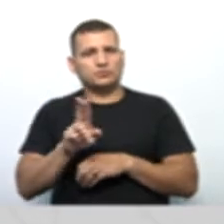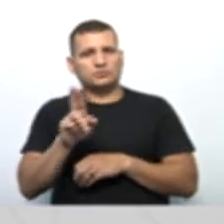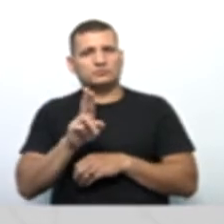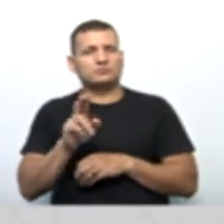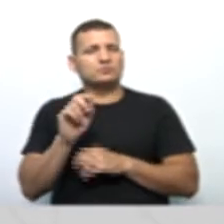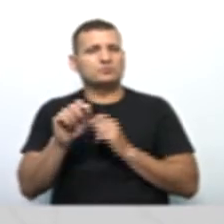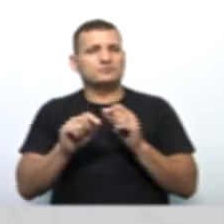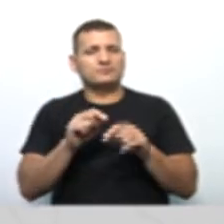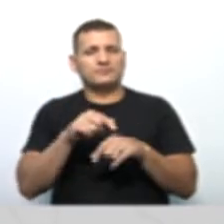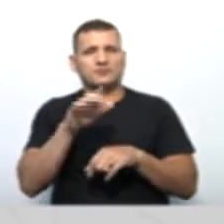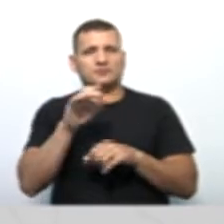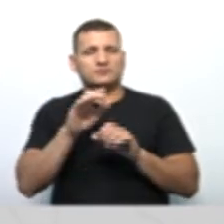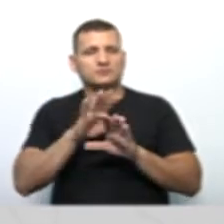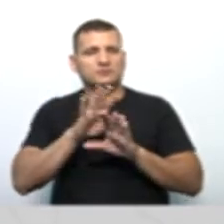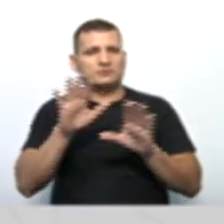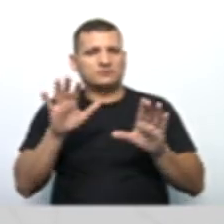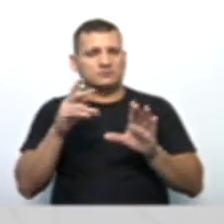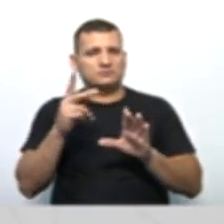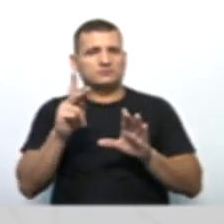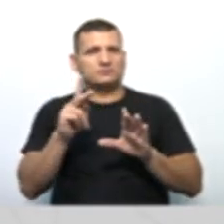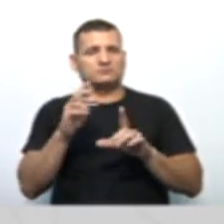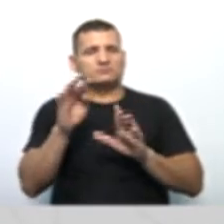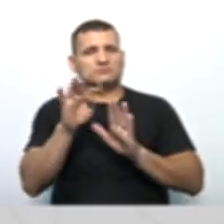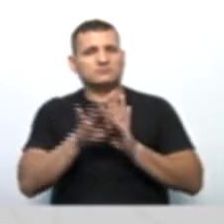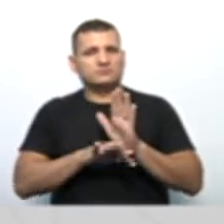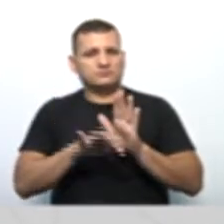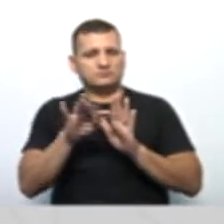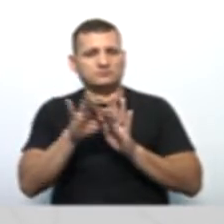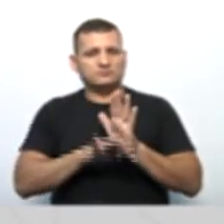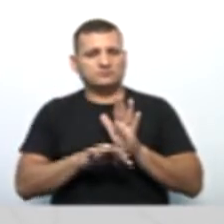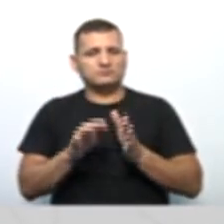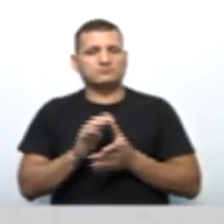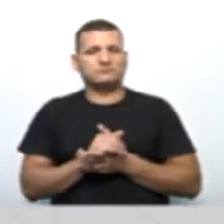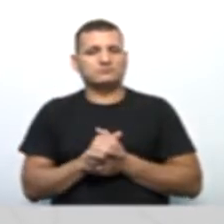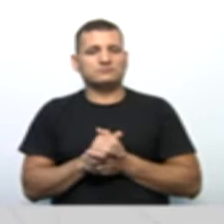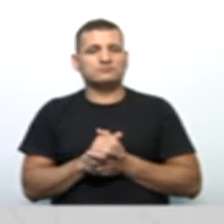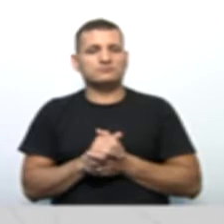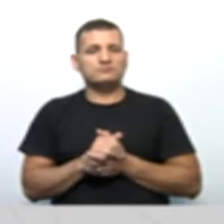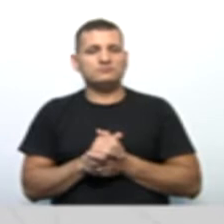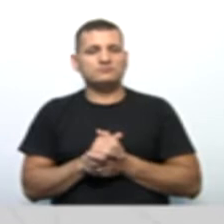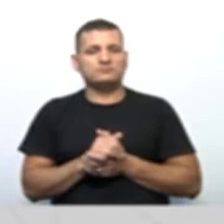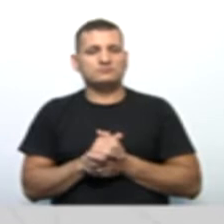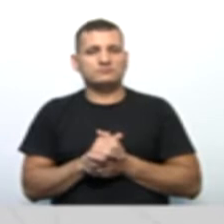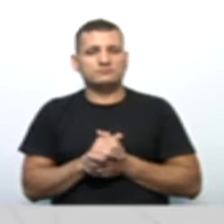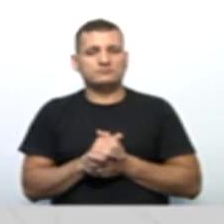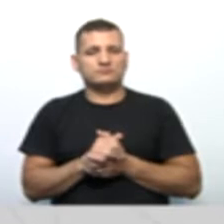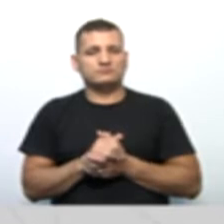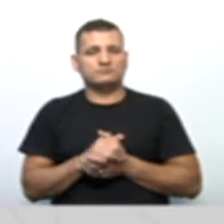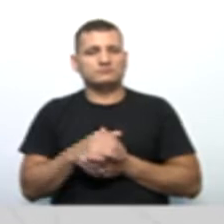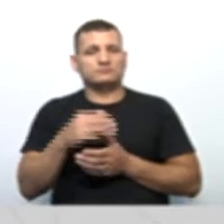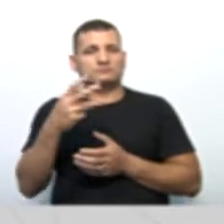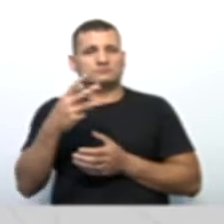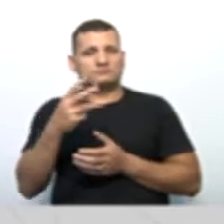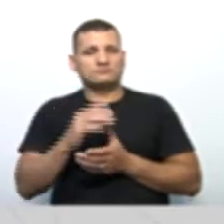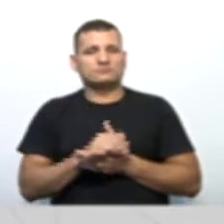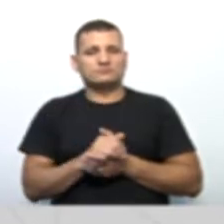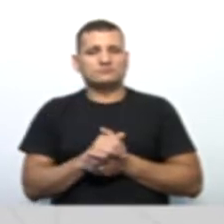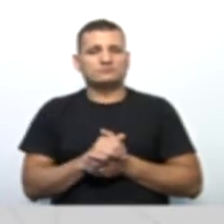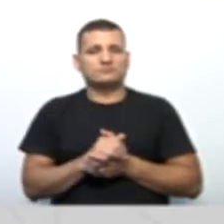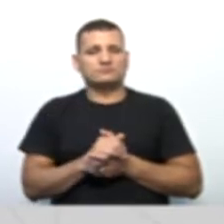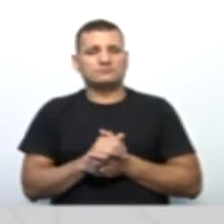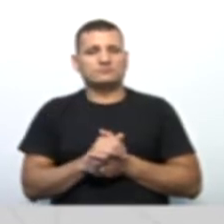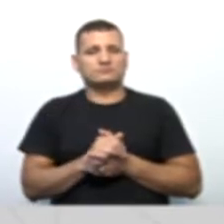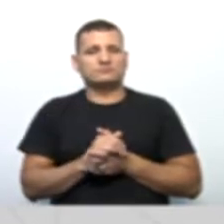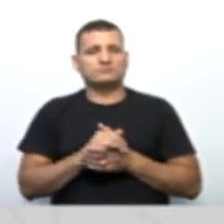na apresentação dos textos torná-los mais atraentes há aqui além de leite além da legibilidade